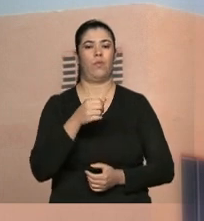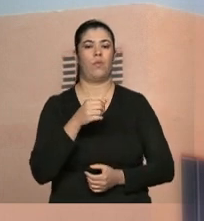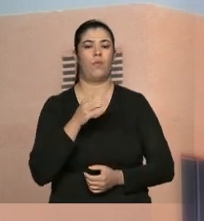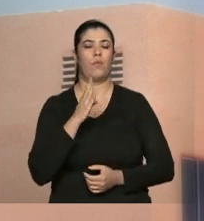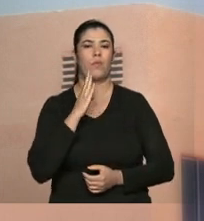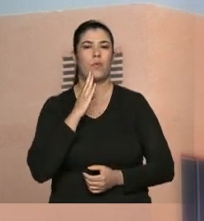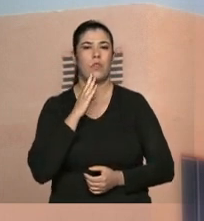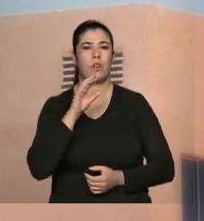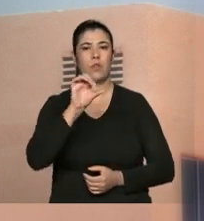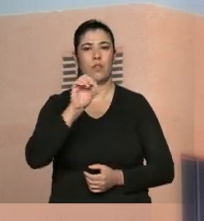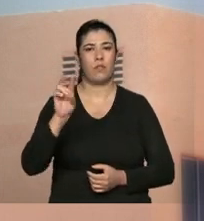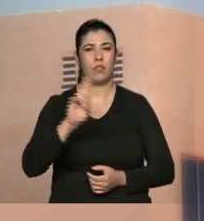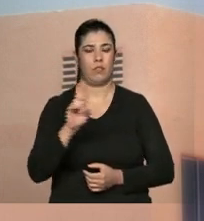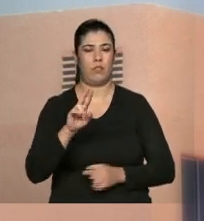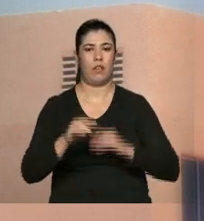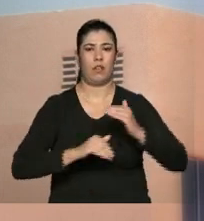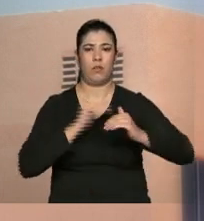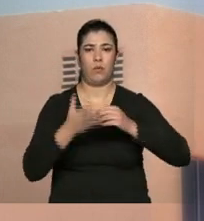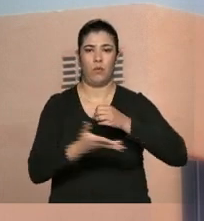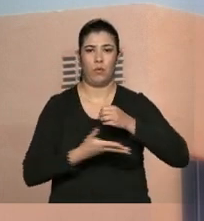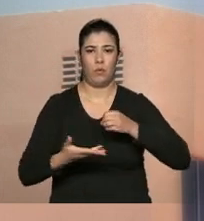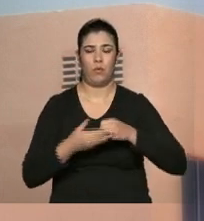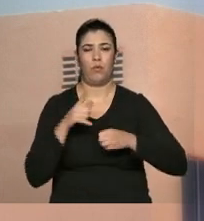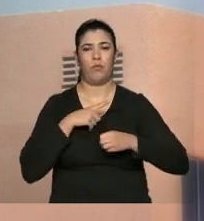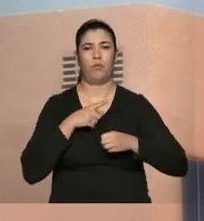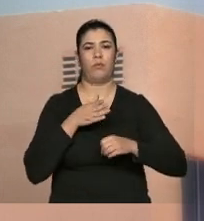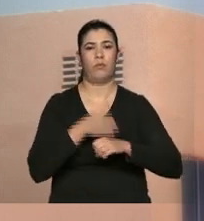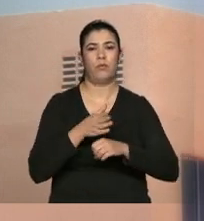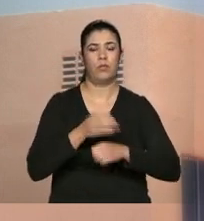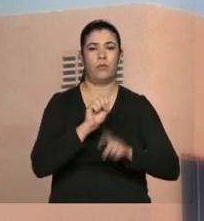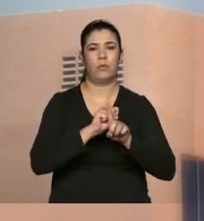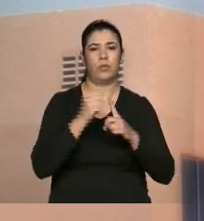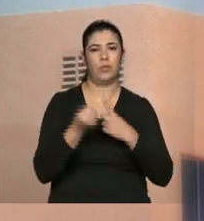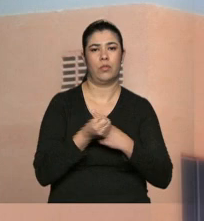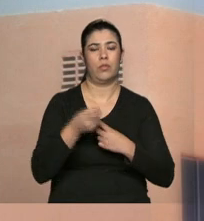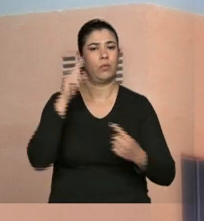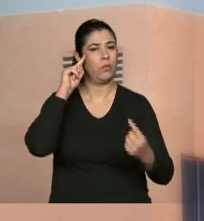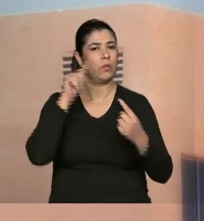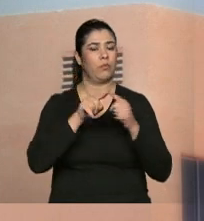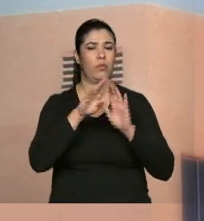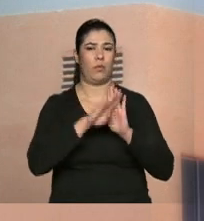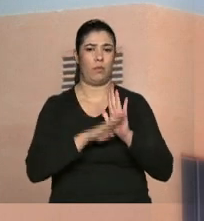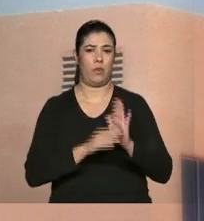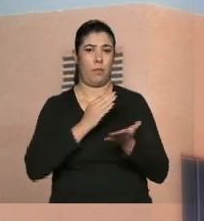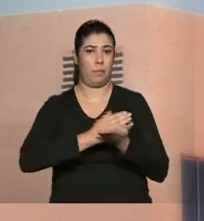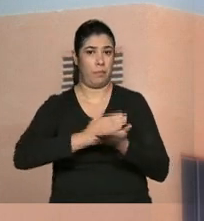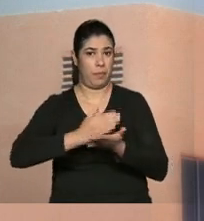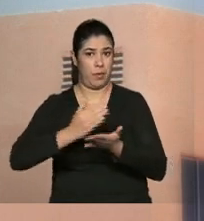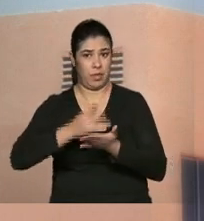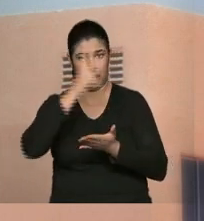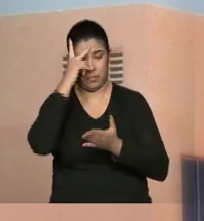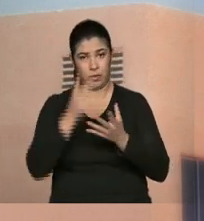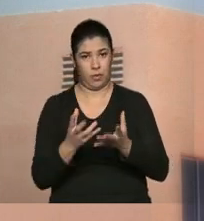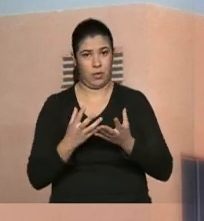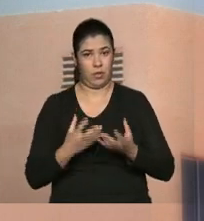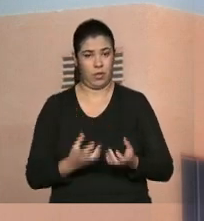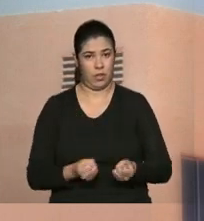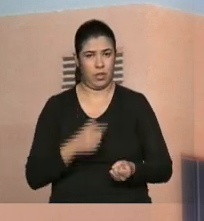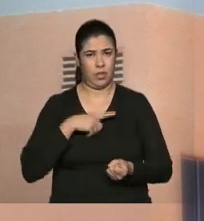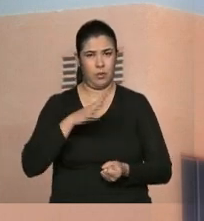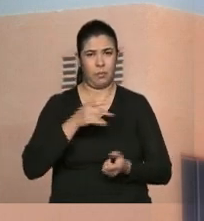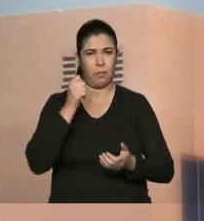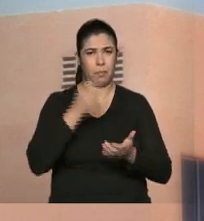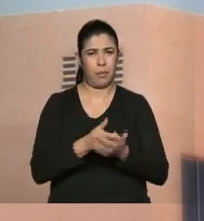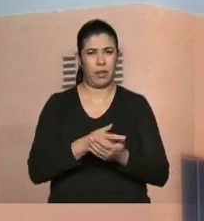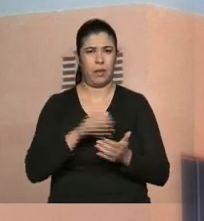R$ 1,9 bilhão do Fundo de Desenvolvimento Social nessa modalidade do programa. As parcelas dos beneficiados ficam entre